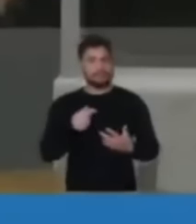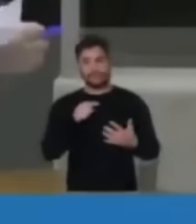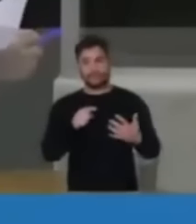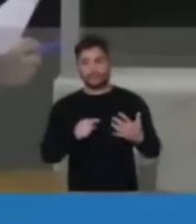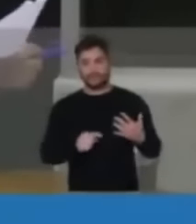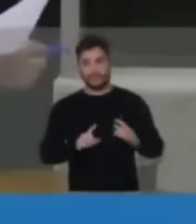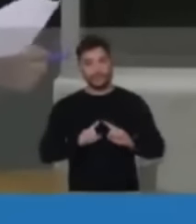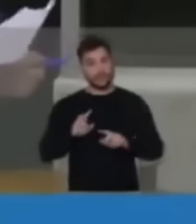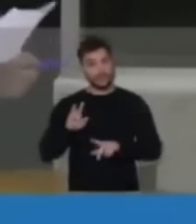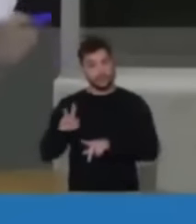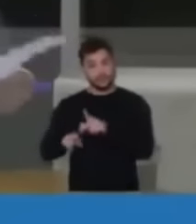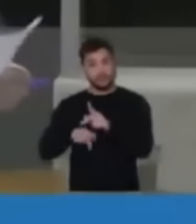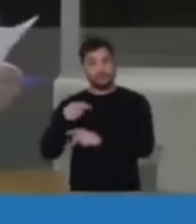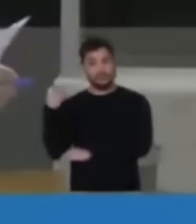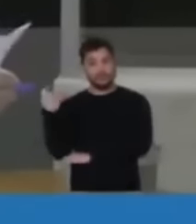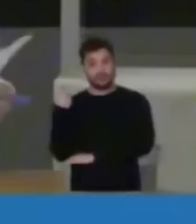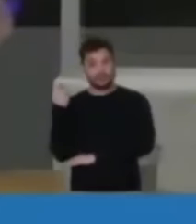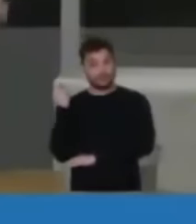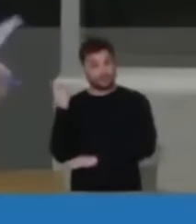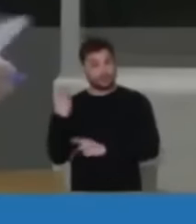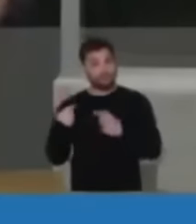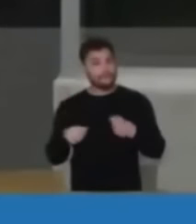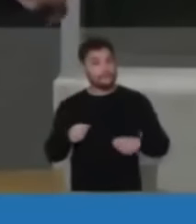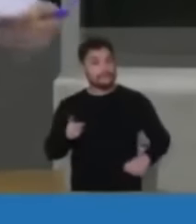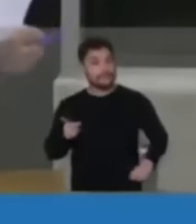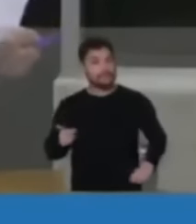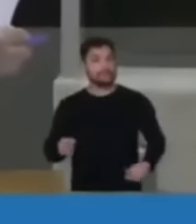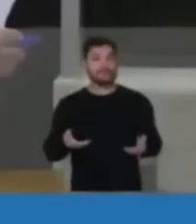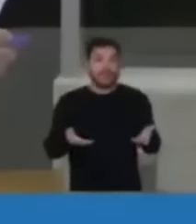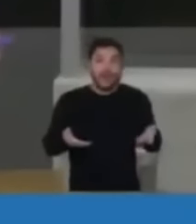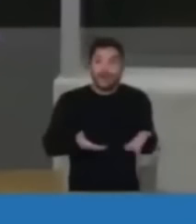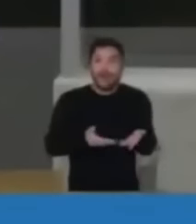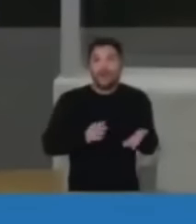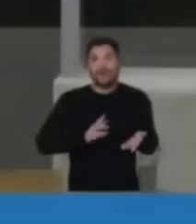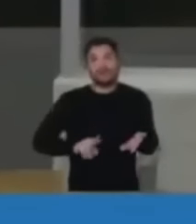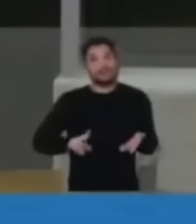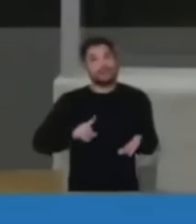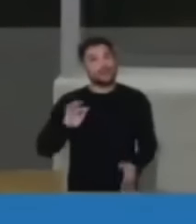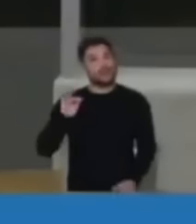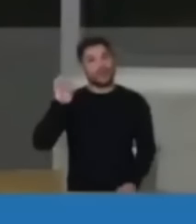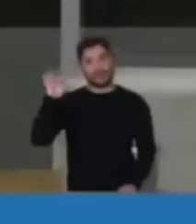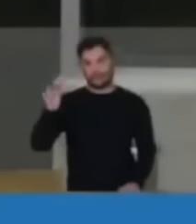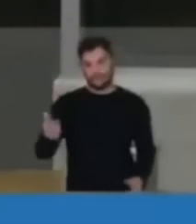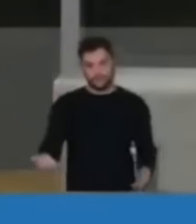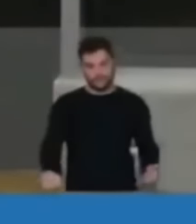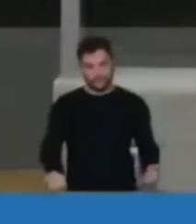Sul está precisando disso agora mesmo. É agora, não é depois.